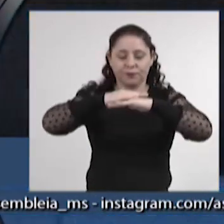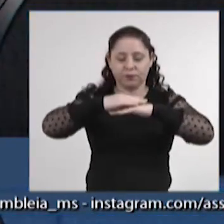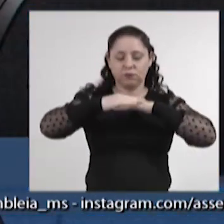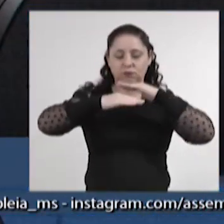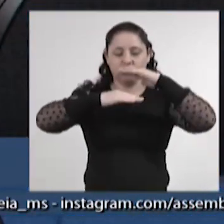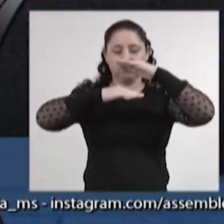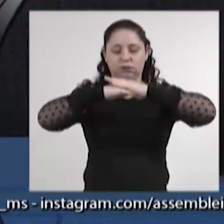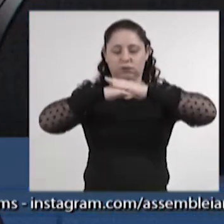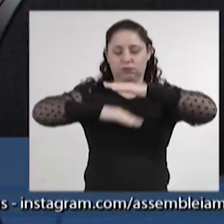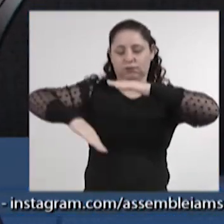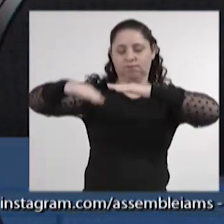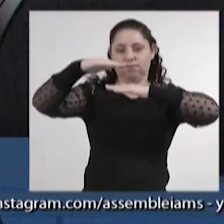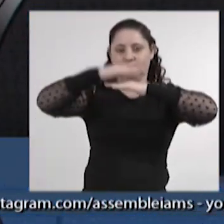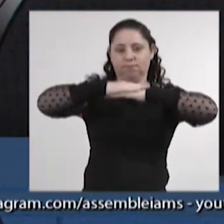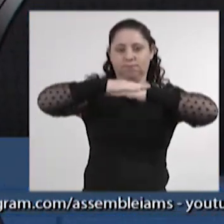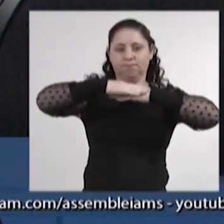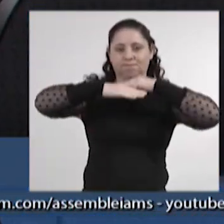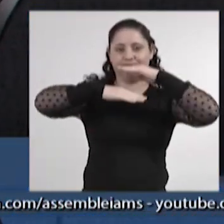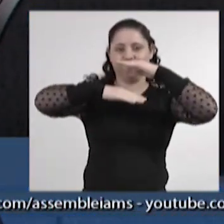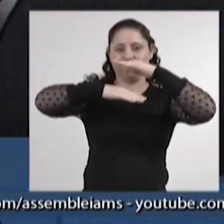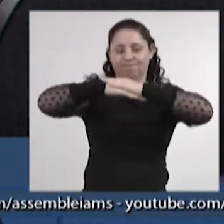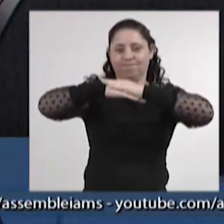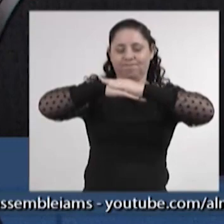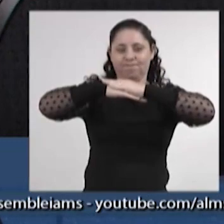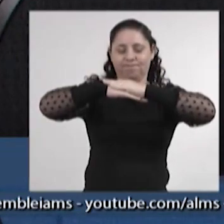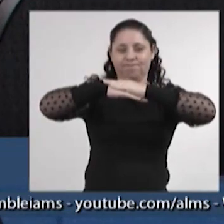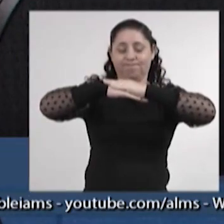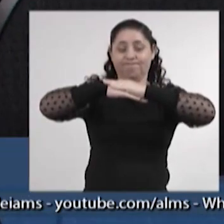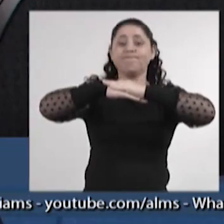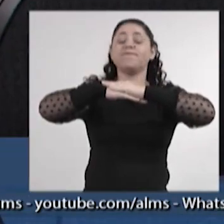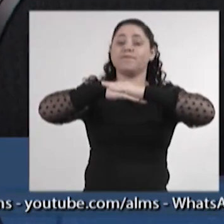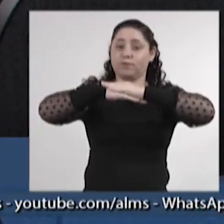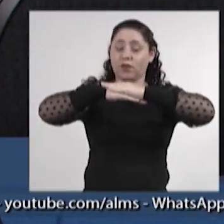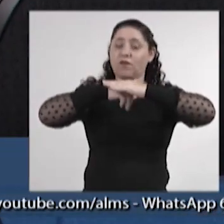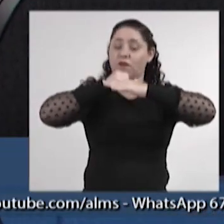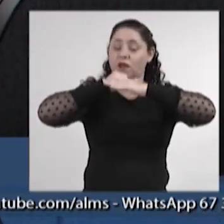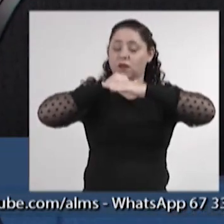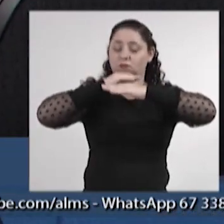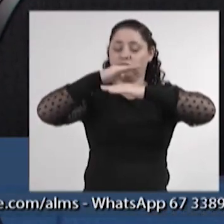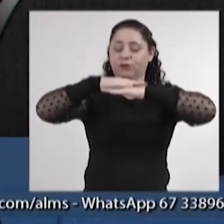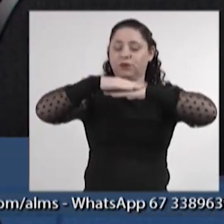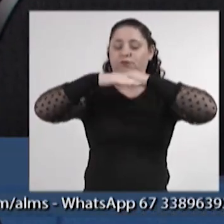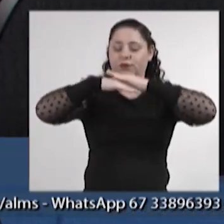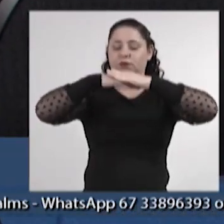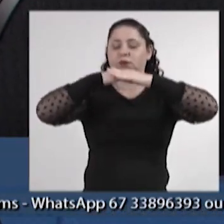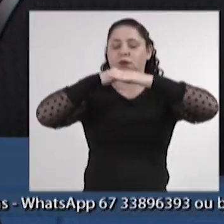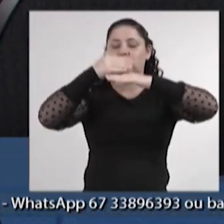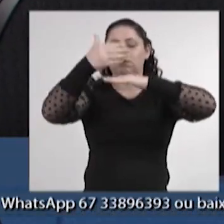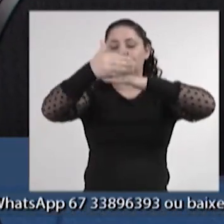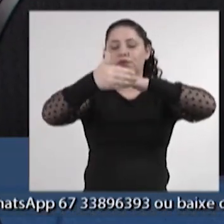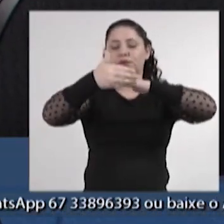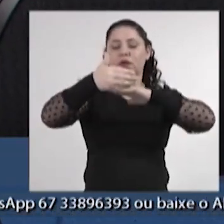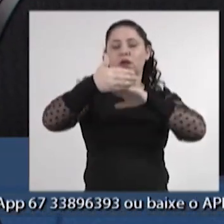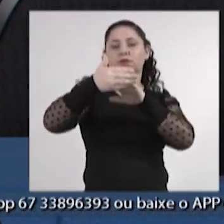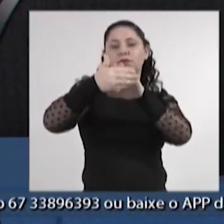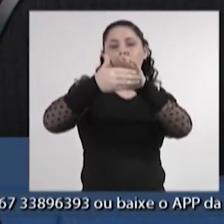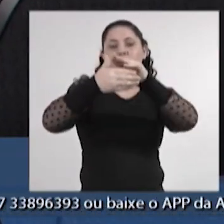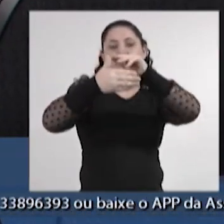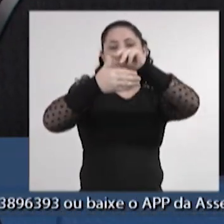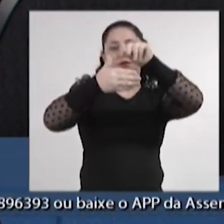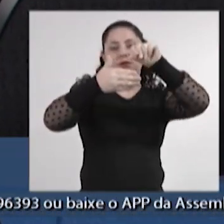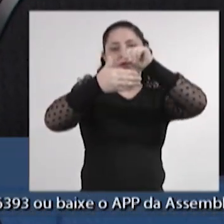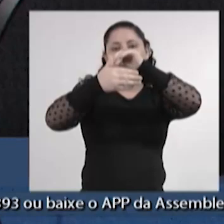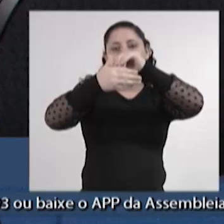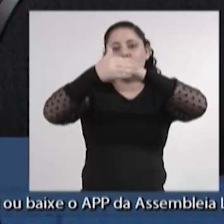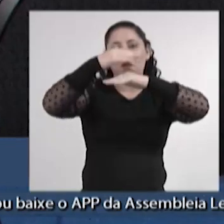de sedimento nova vão se depositando dentro do reservatório em cima das anteriores, das velhas. Então, entre os grãos dos